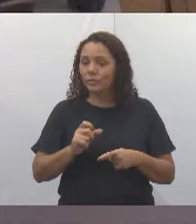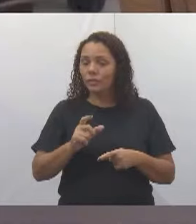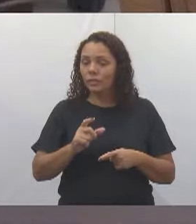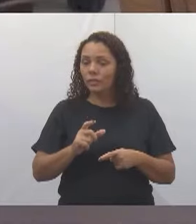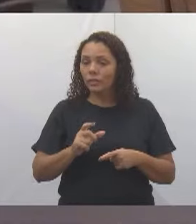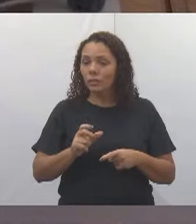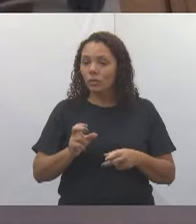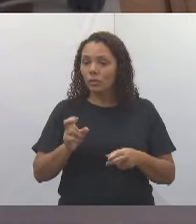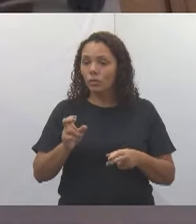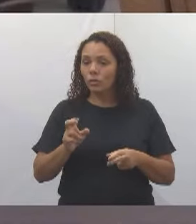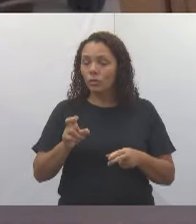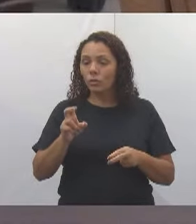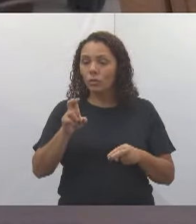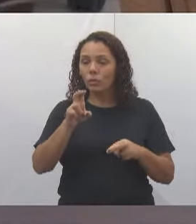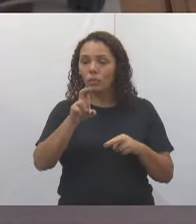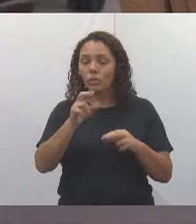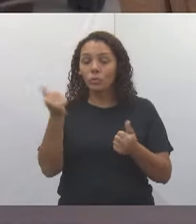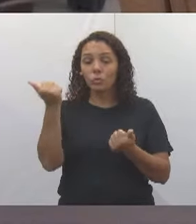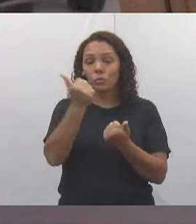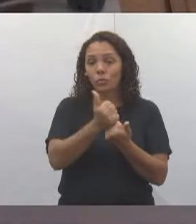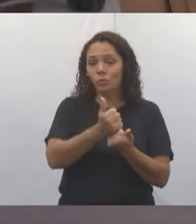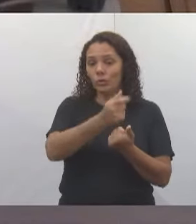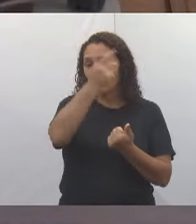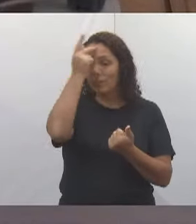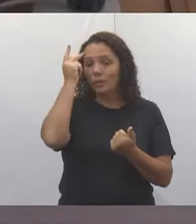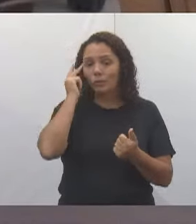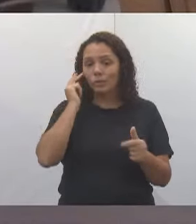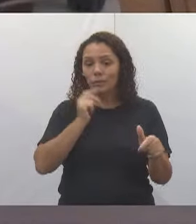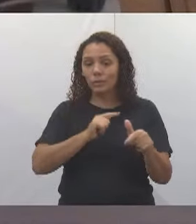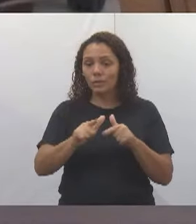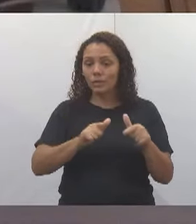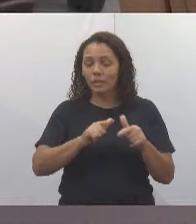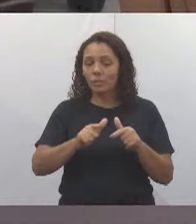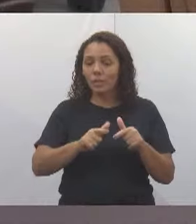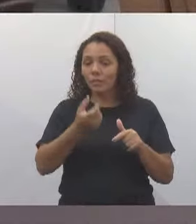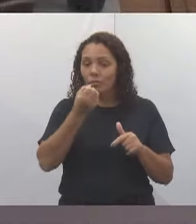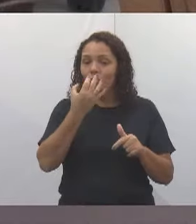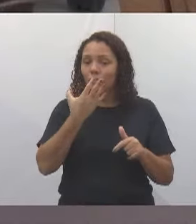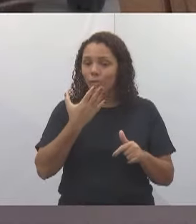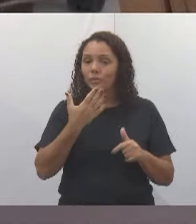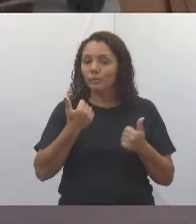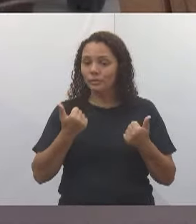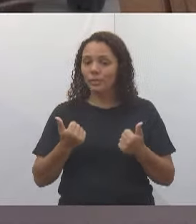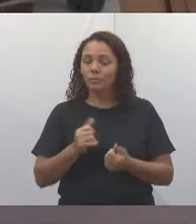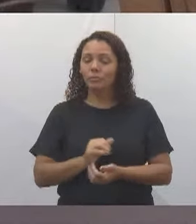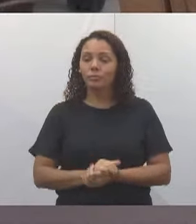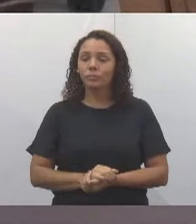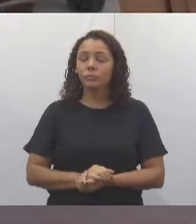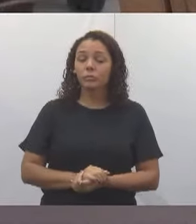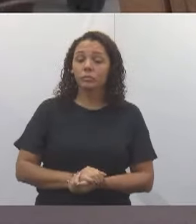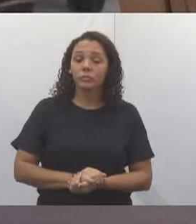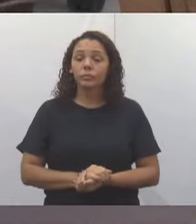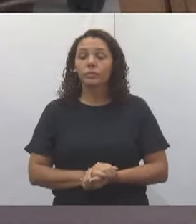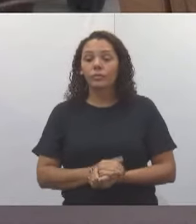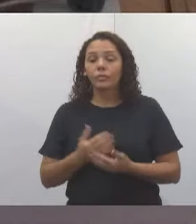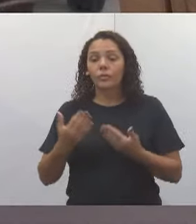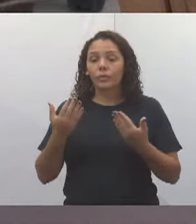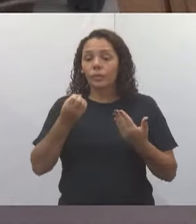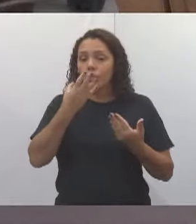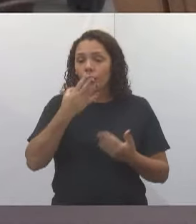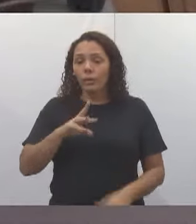a régua um pouquinho alta, né? Mas é isso. Bom, Renildo, temos muita conversa, viu?